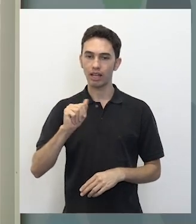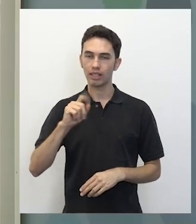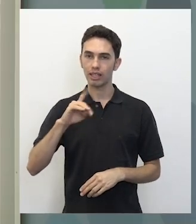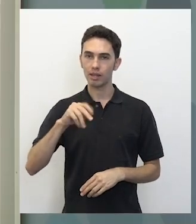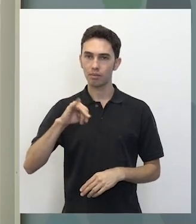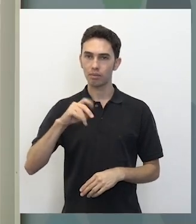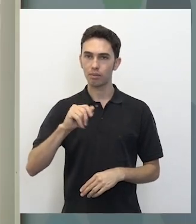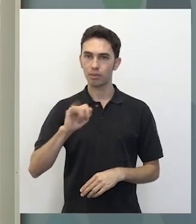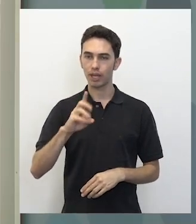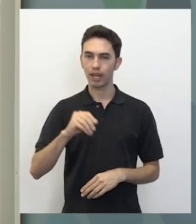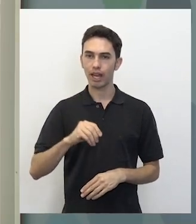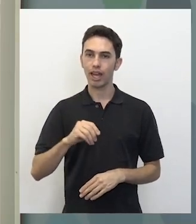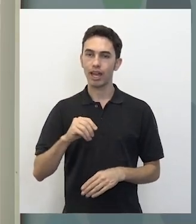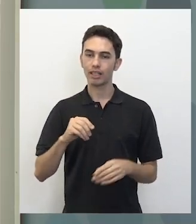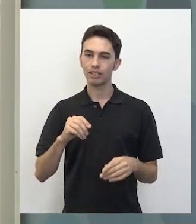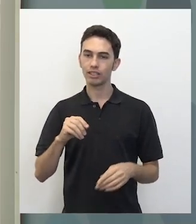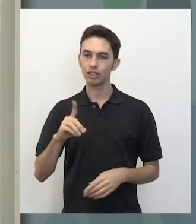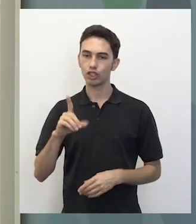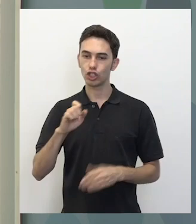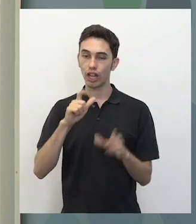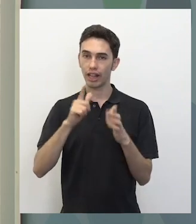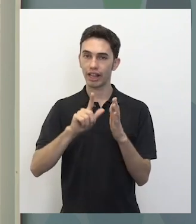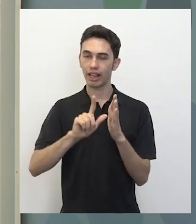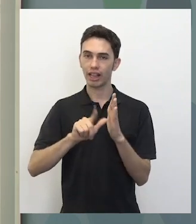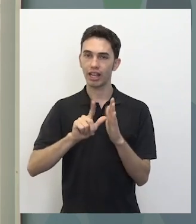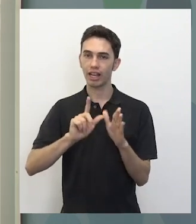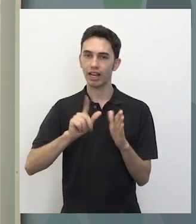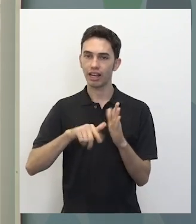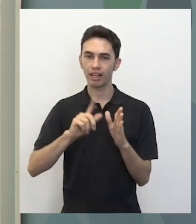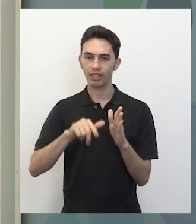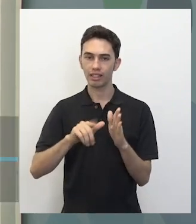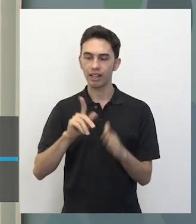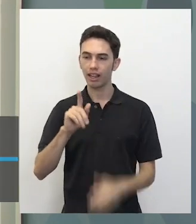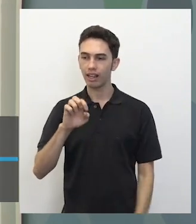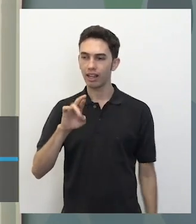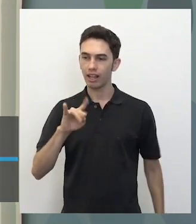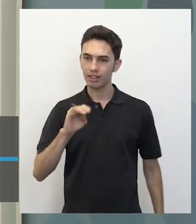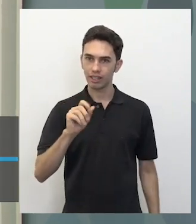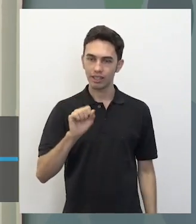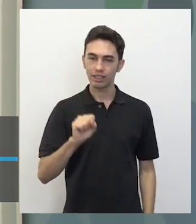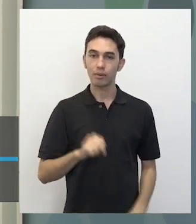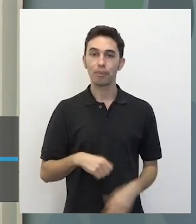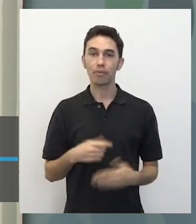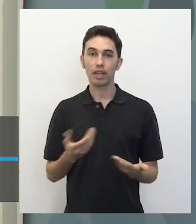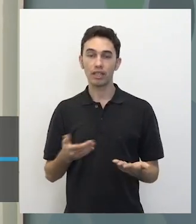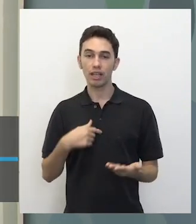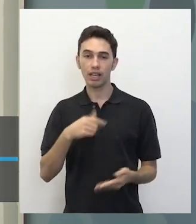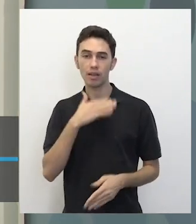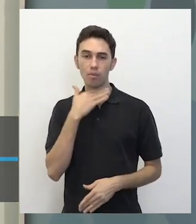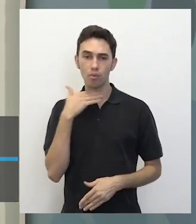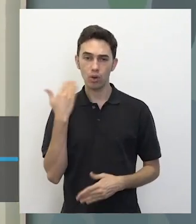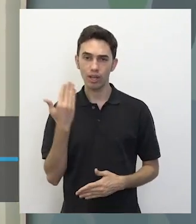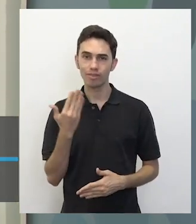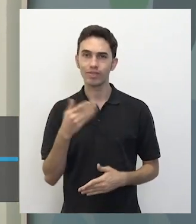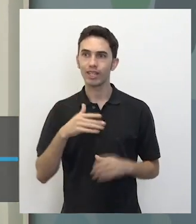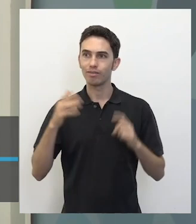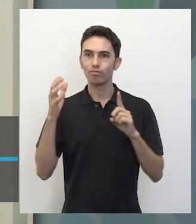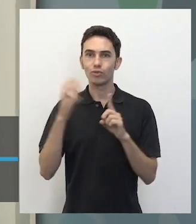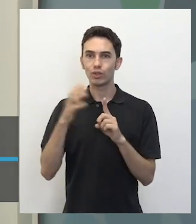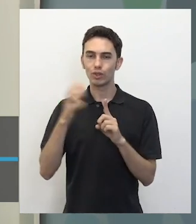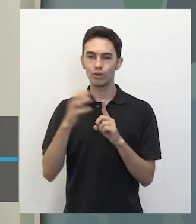mim, o cara faleceu aos 20 anos e ficou famoso desse jeito. Então ele era muito